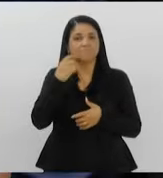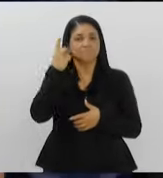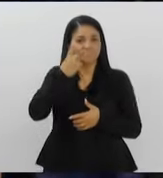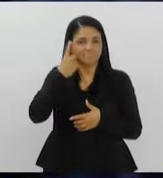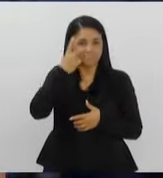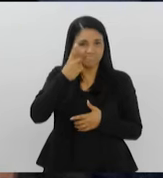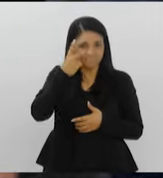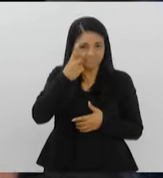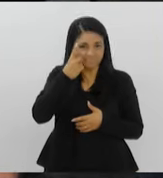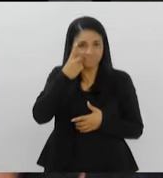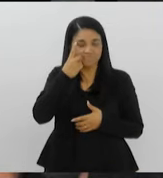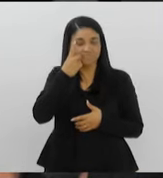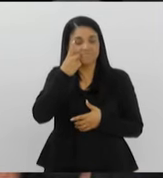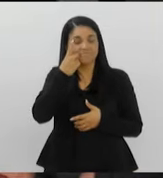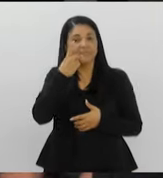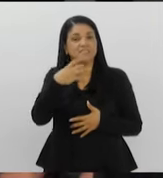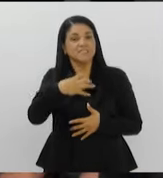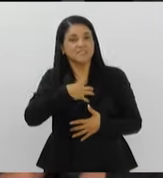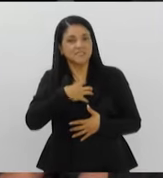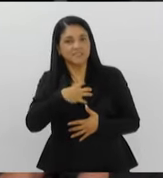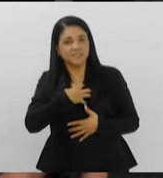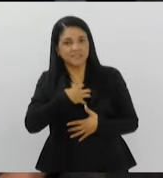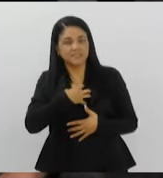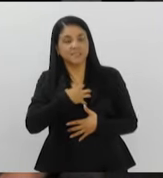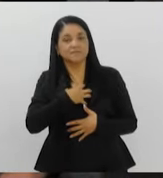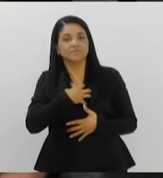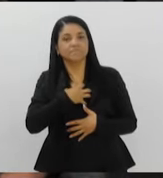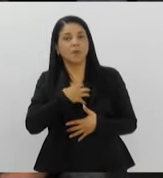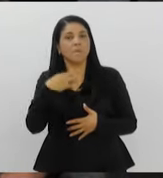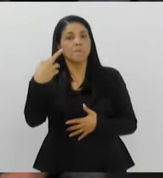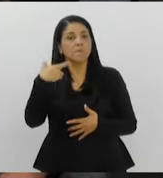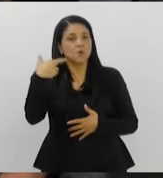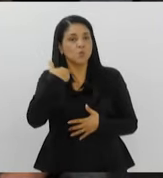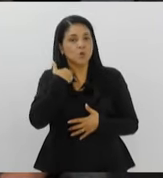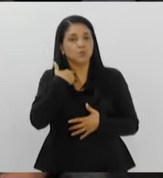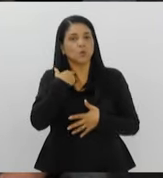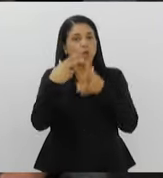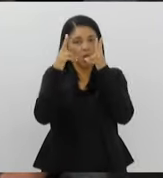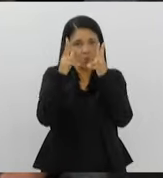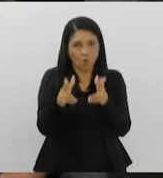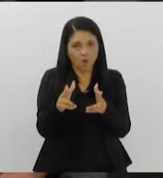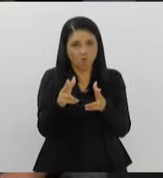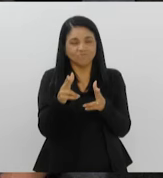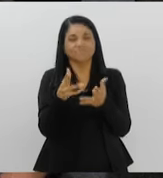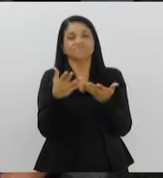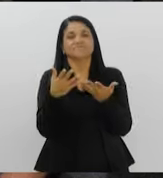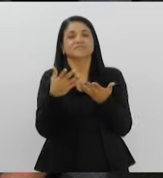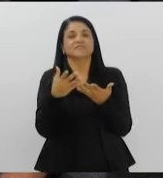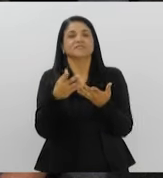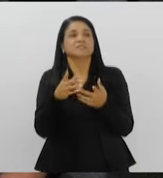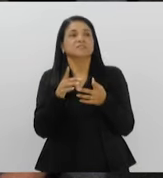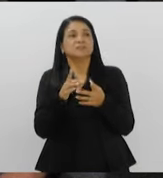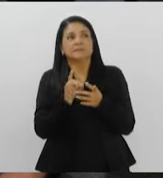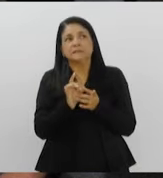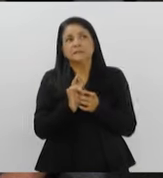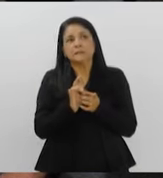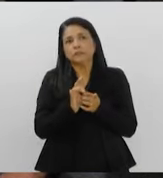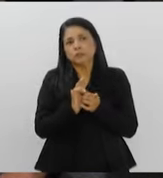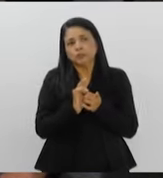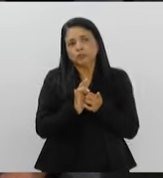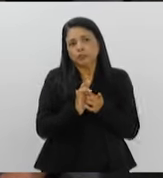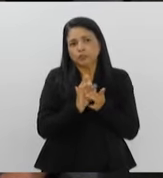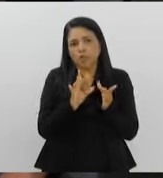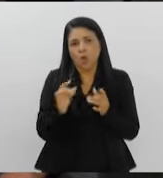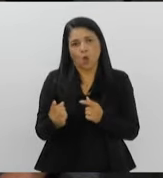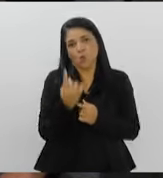feminina aqui da casa, se sinta também procuradora conosco. Nada será deliberado